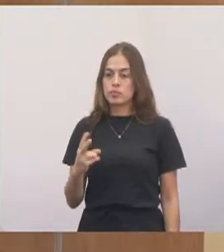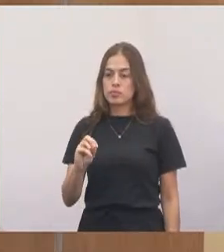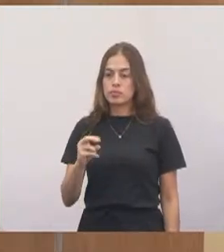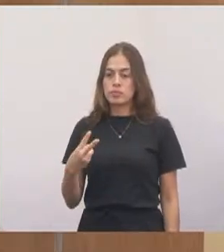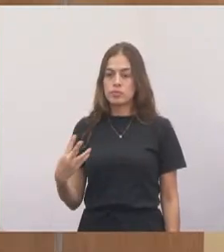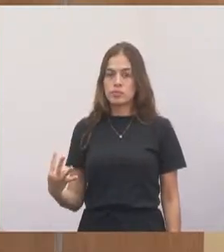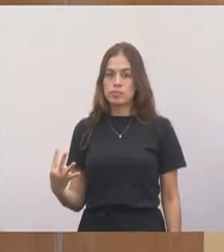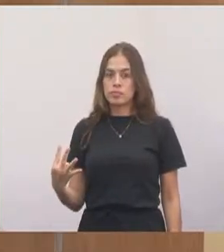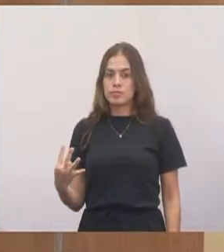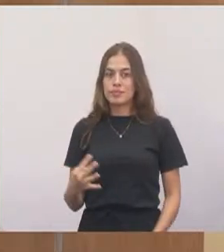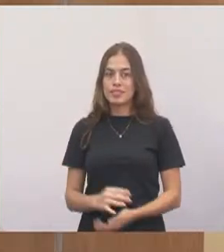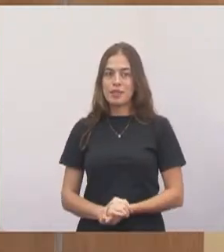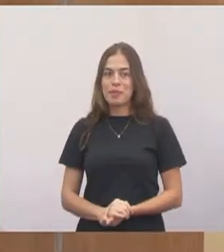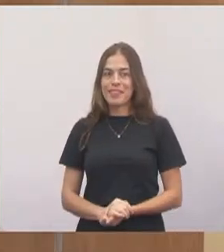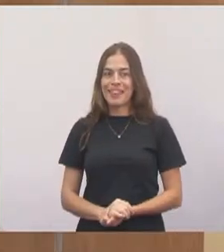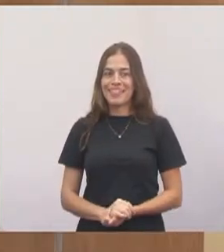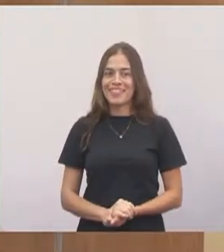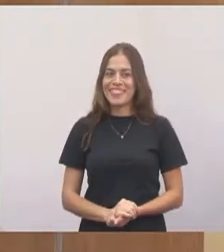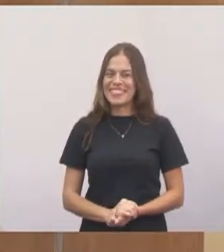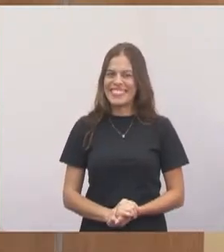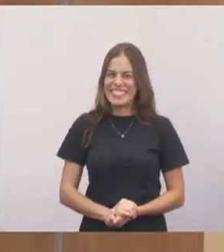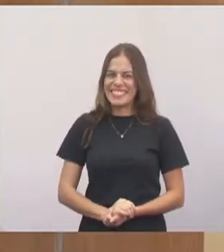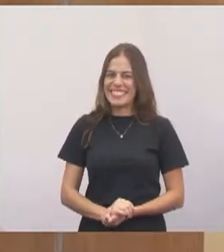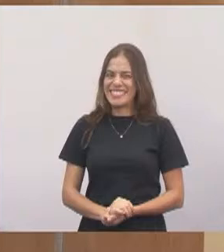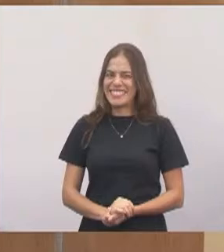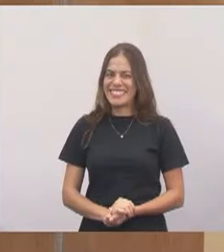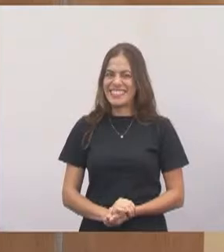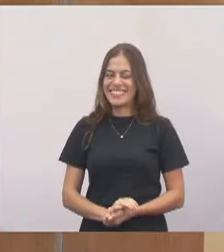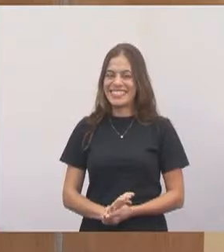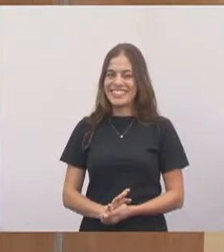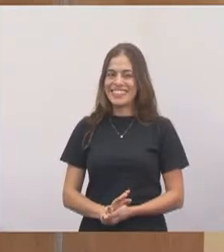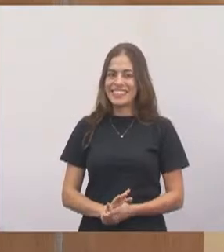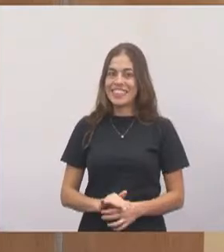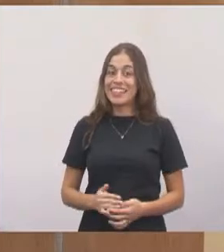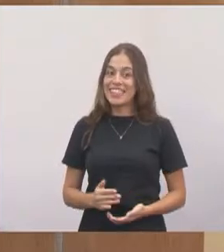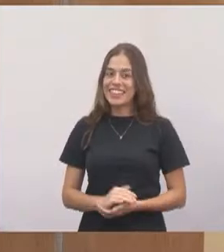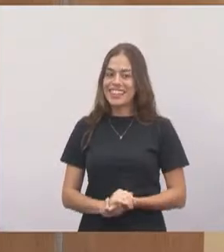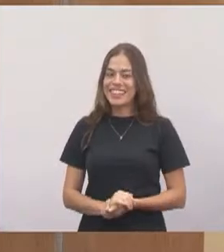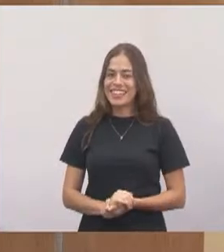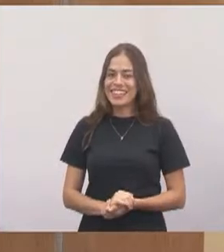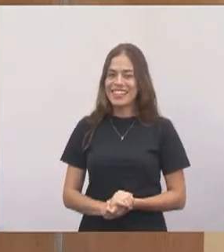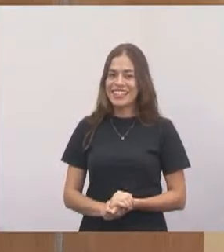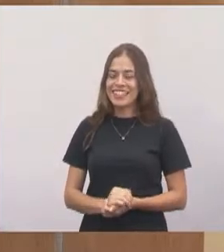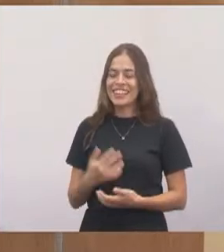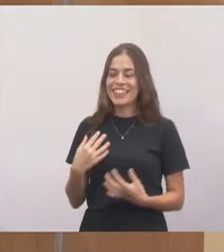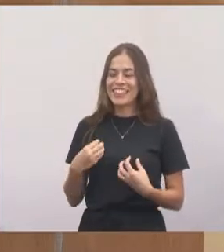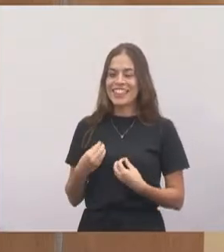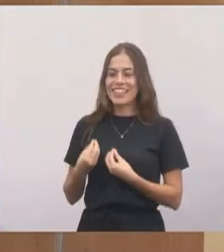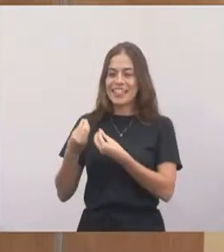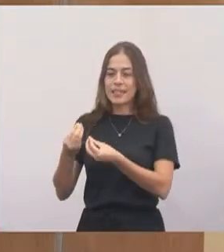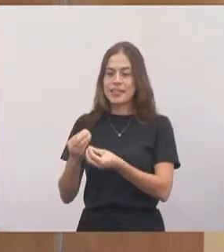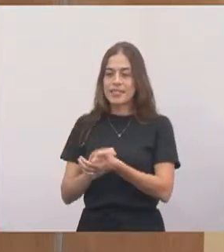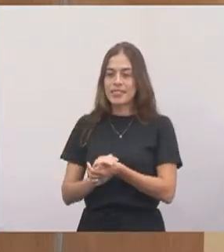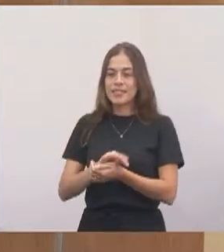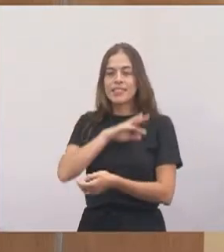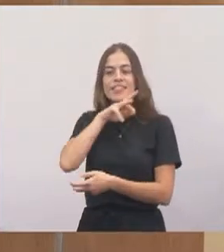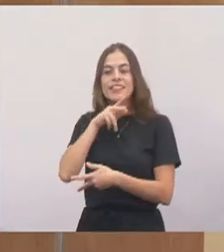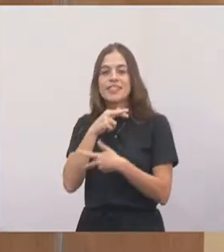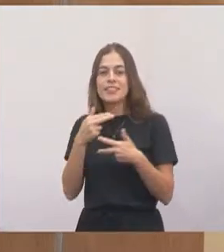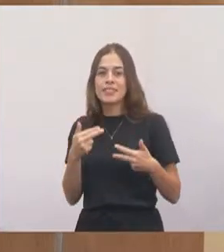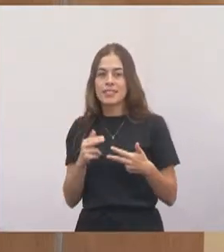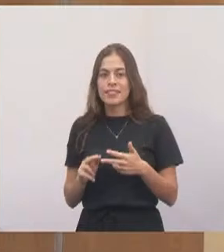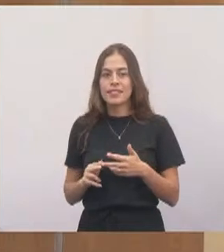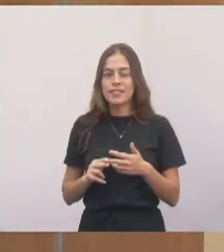6606/2024, que dispõe sobre as feiras de adoções de animais, estabelecendo prioridade às